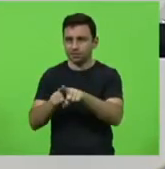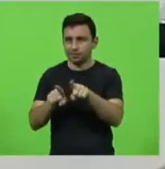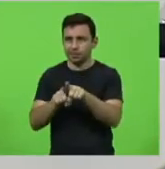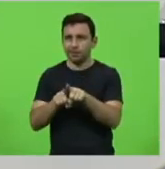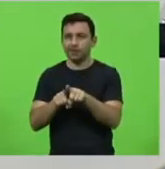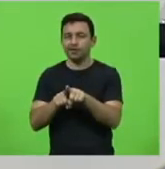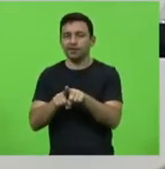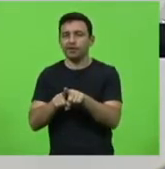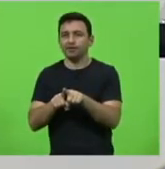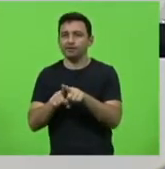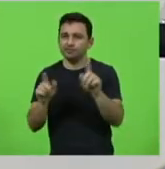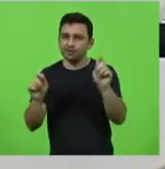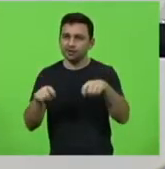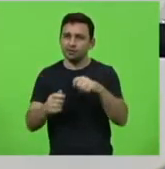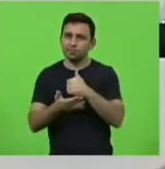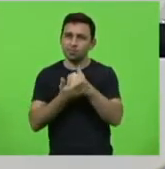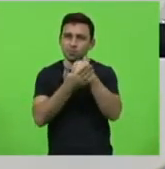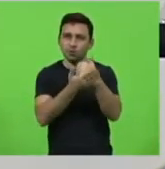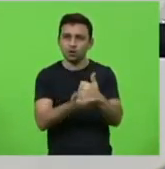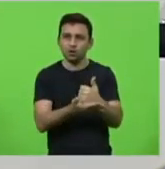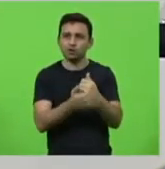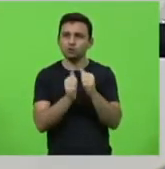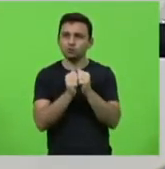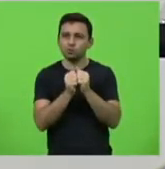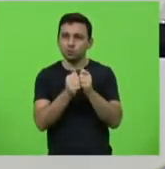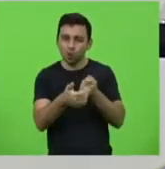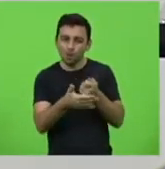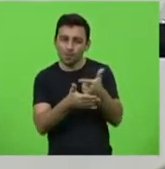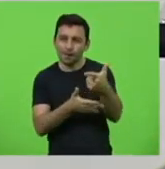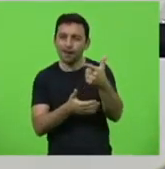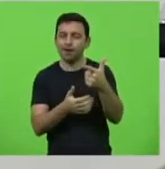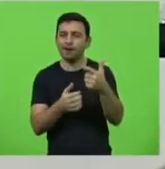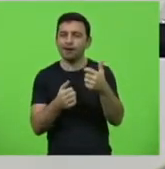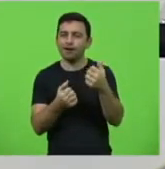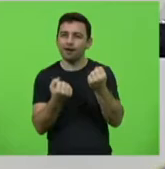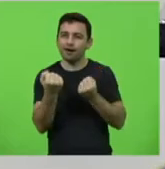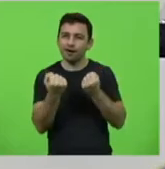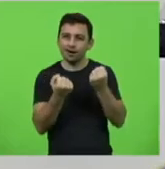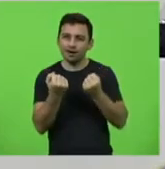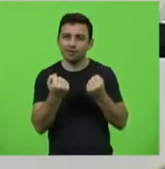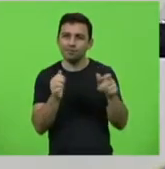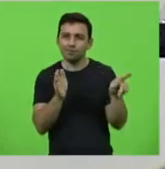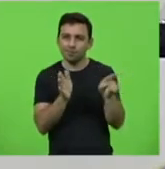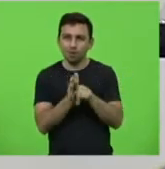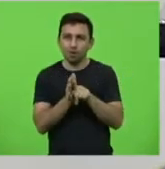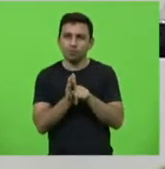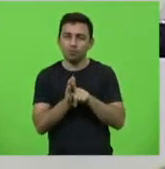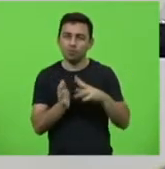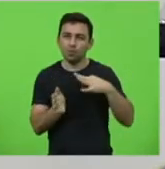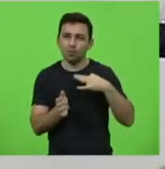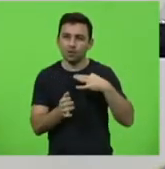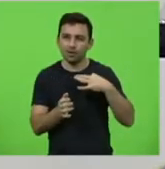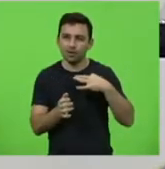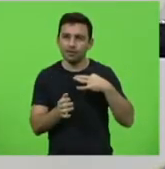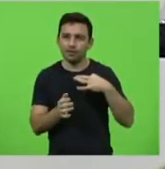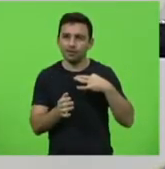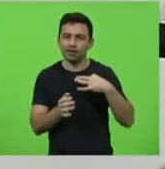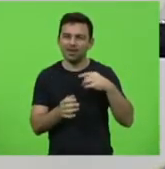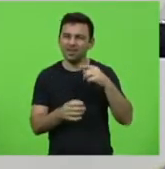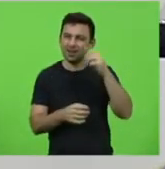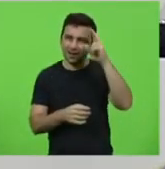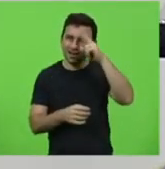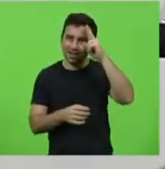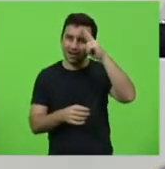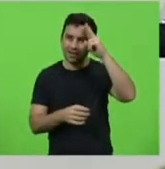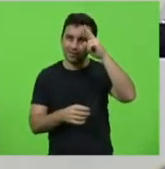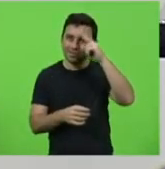a oportunidade de ajudar juntos na aquisição de um veículo para o Corpo de Bombeiros Voluntários de Pomerode. Vossa Excelência se